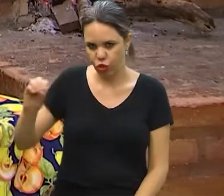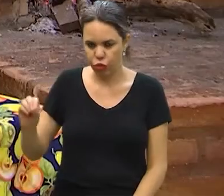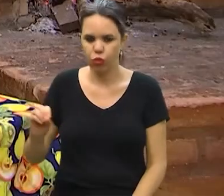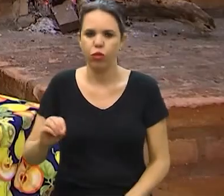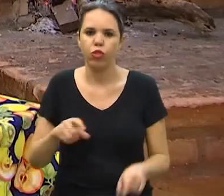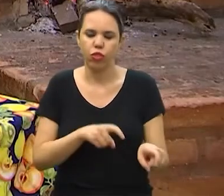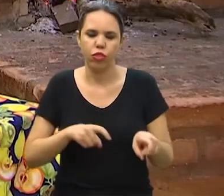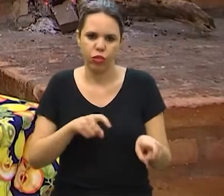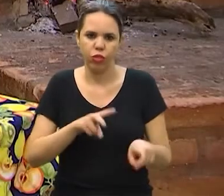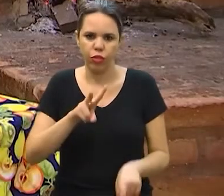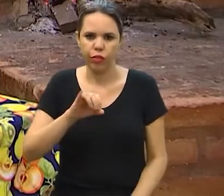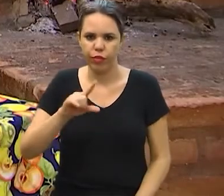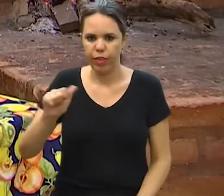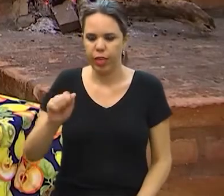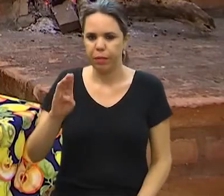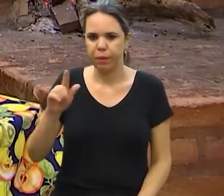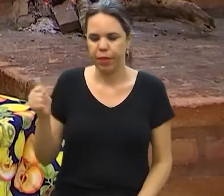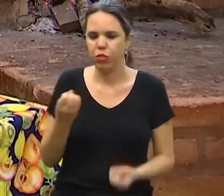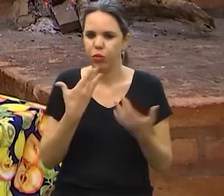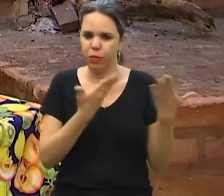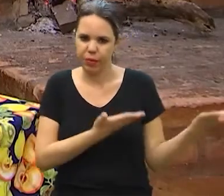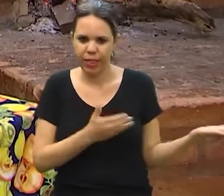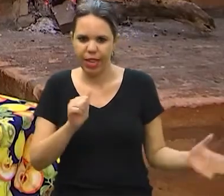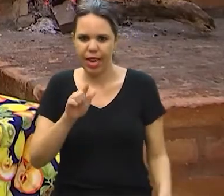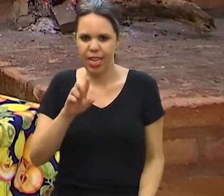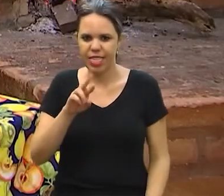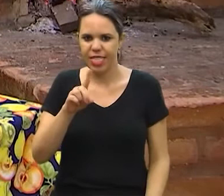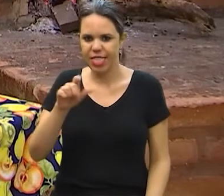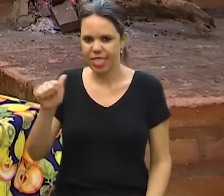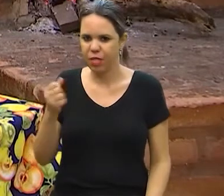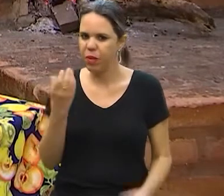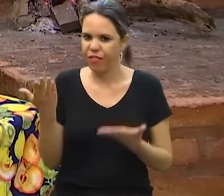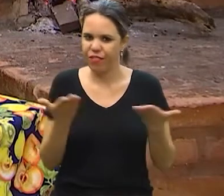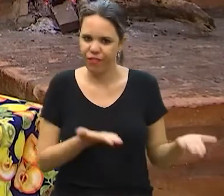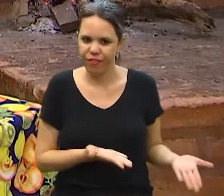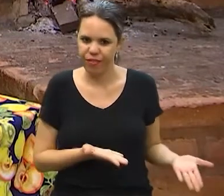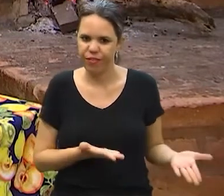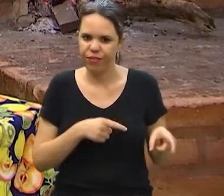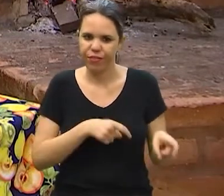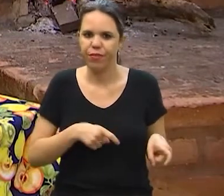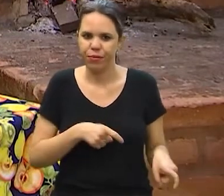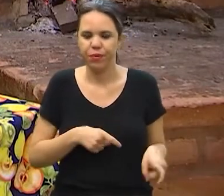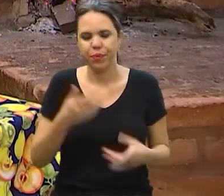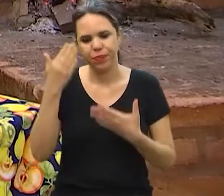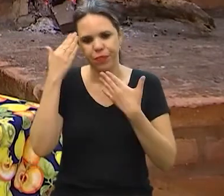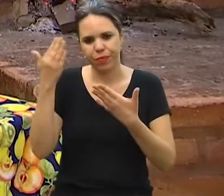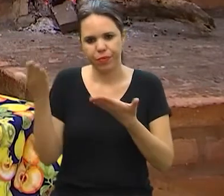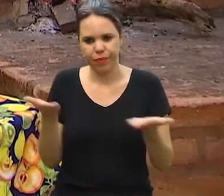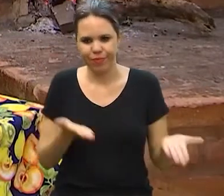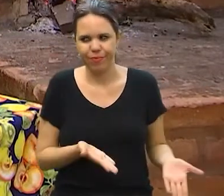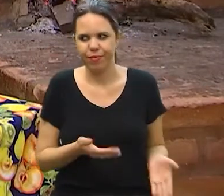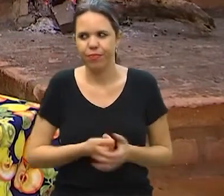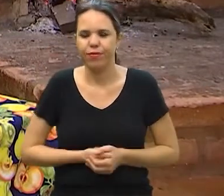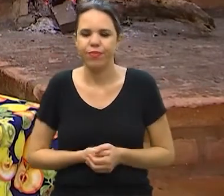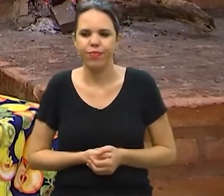está aqui comigo é a Alessandra. Tudo bem, Alessandra? Tudo bem, sejam muito bem-vindos aqui ao nosso sítio. Muito obrigado por receber